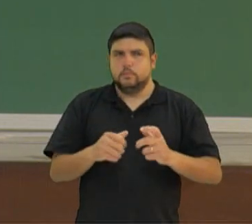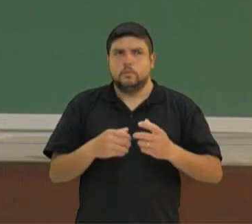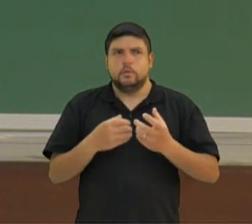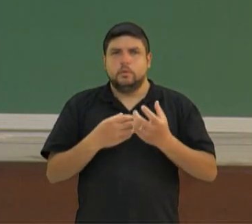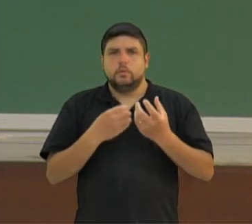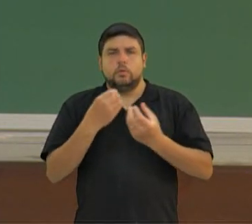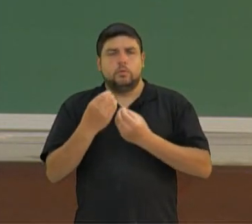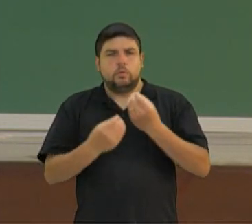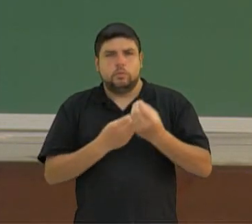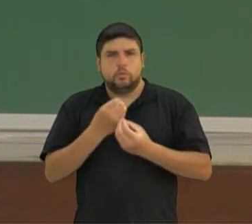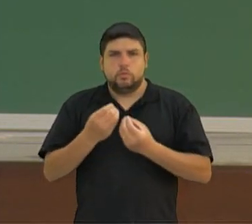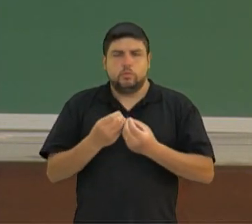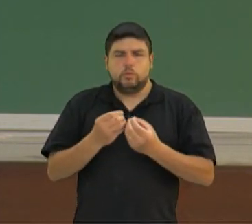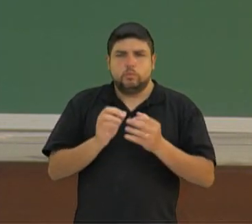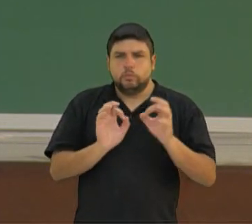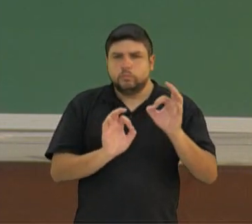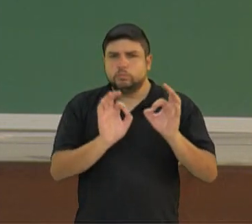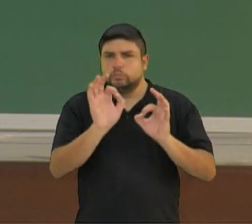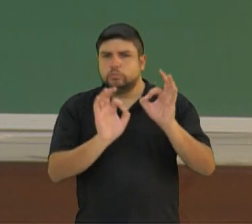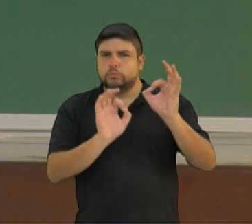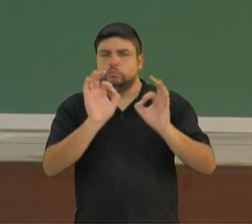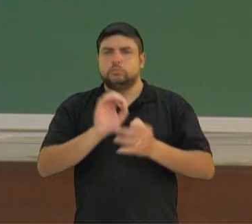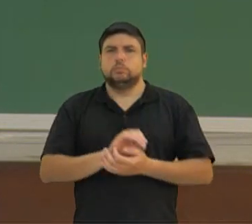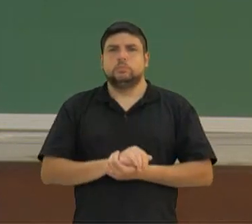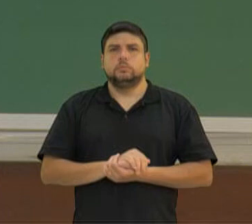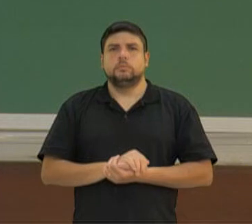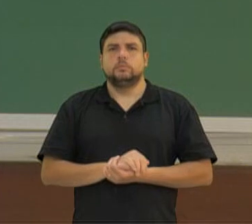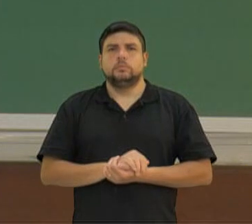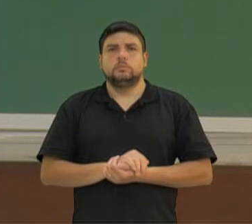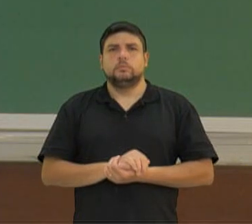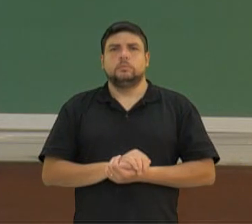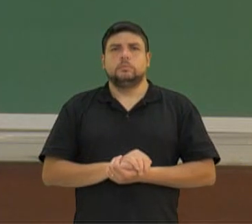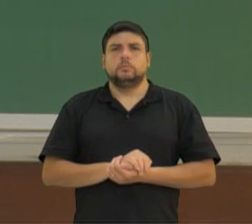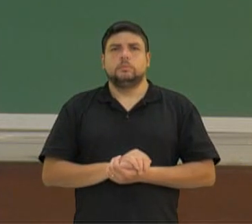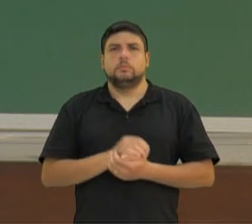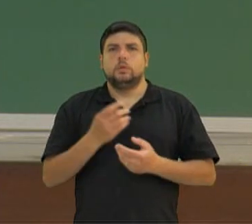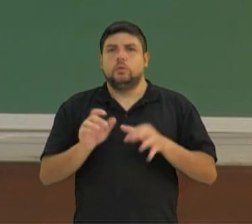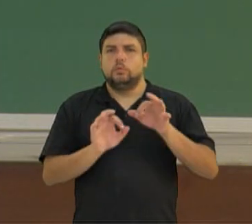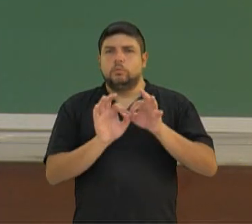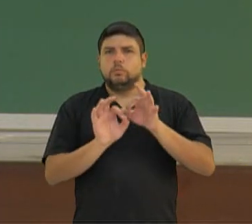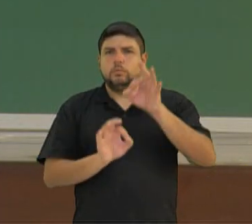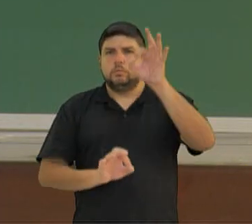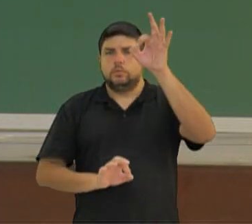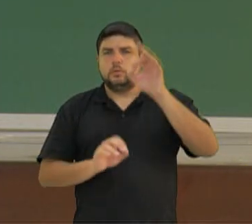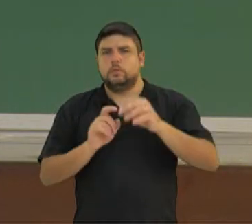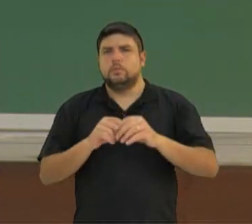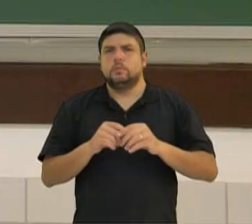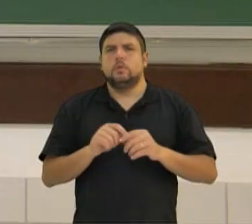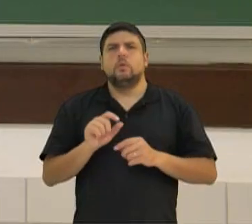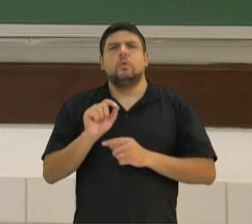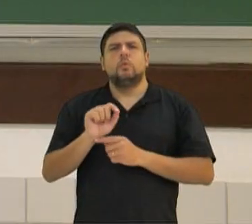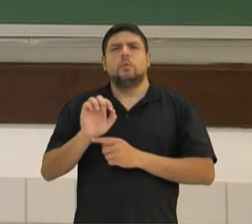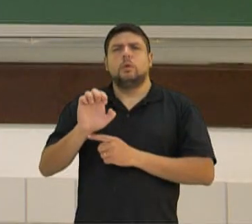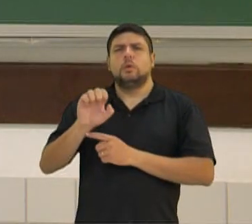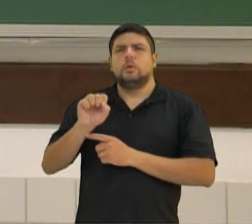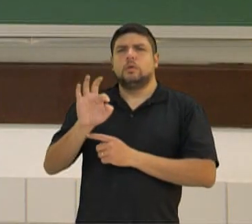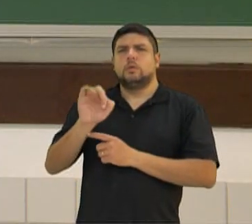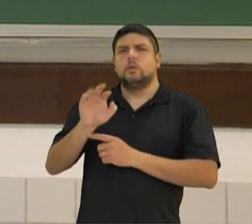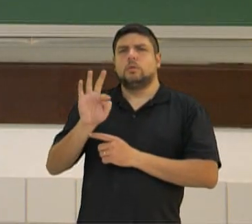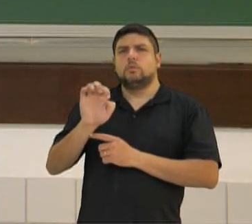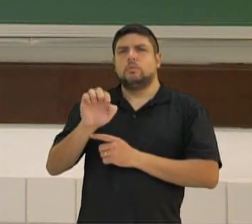origem e produção, né? A dimensão de estatuetas. O que são estatuetas?